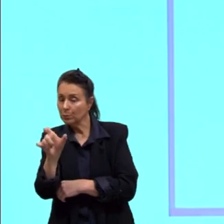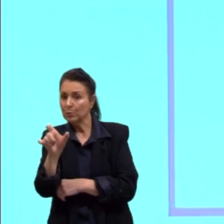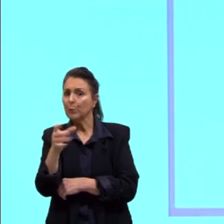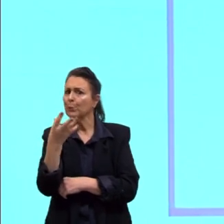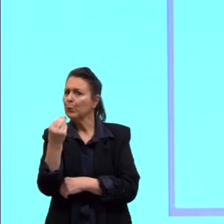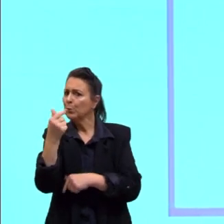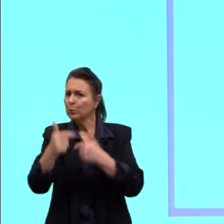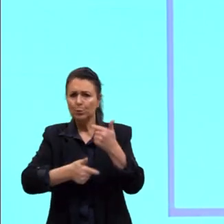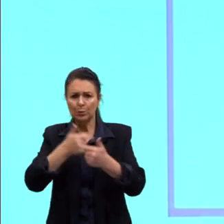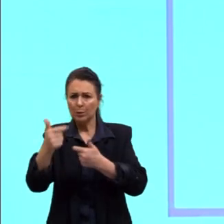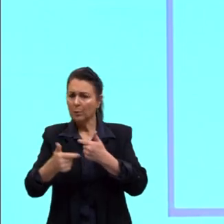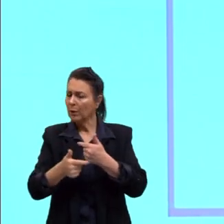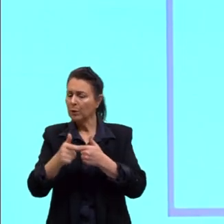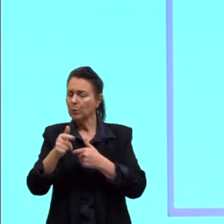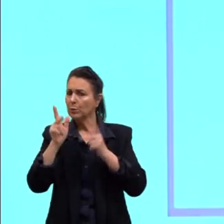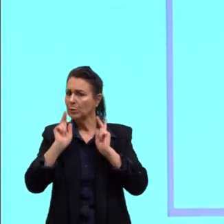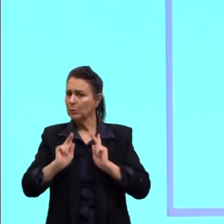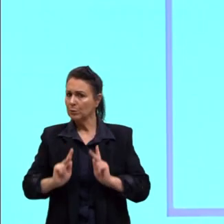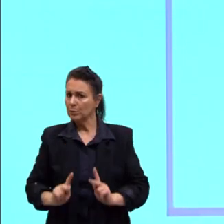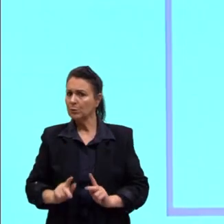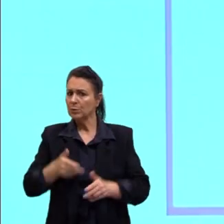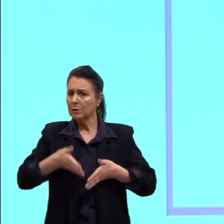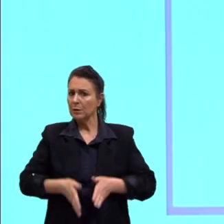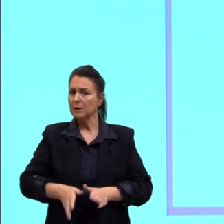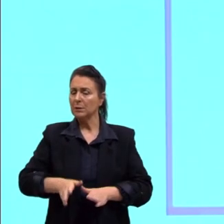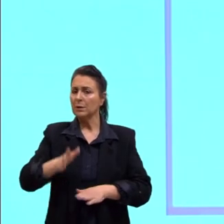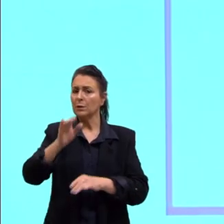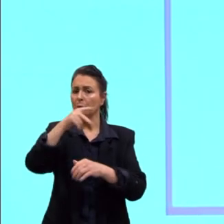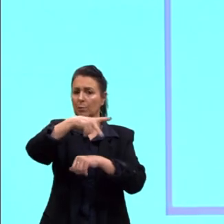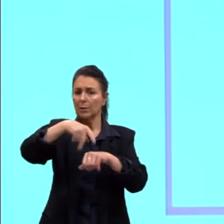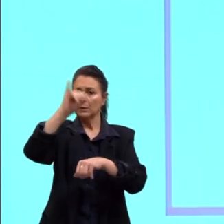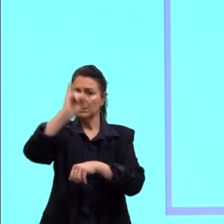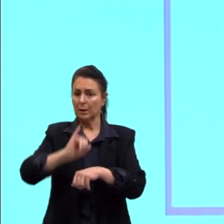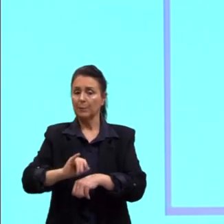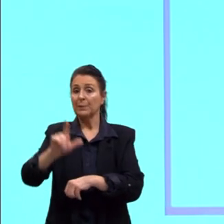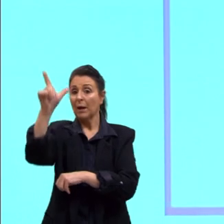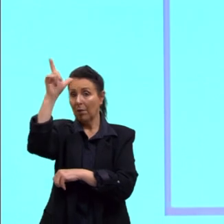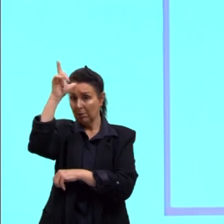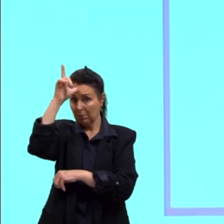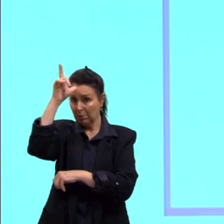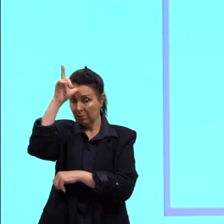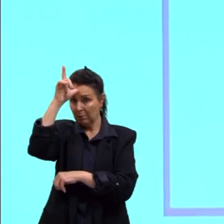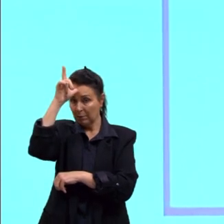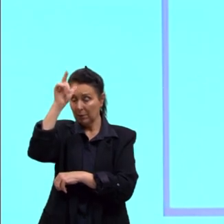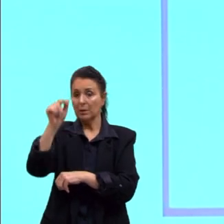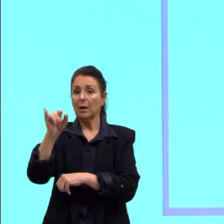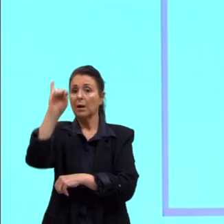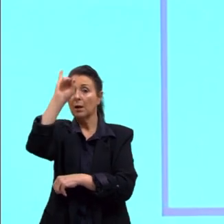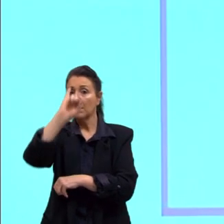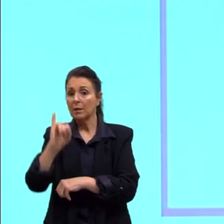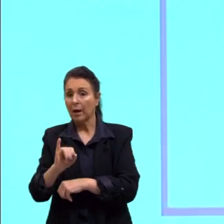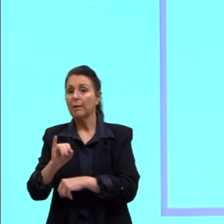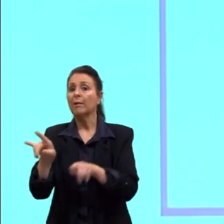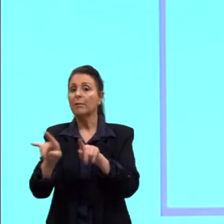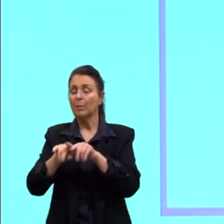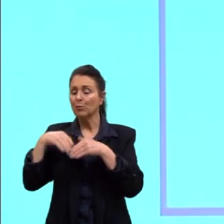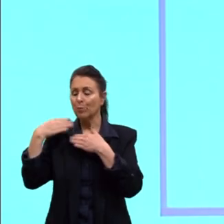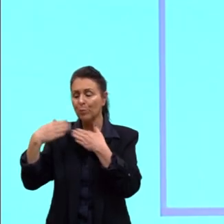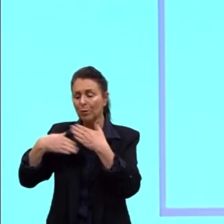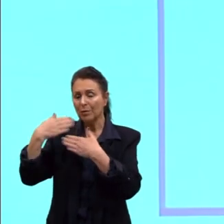italianos o que que acontece também na Europa esses dois países a Alemanha EA Itália eles estavam passando justamente por um processo